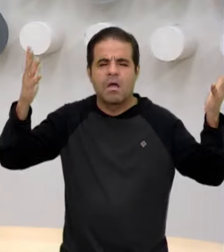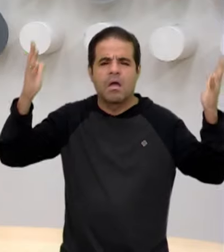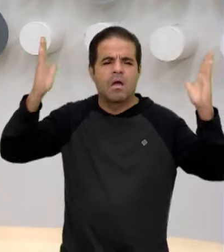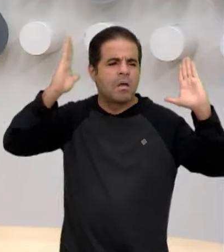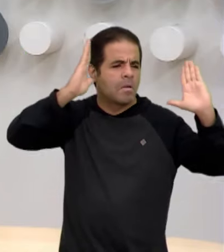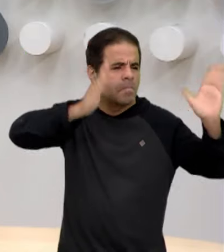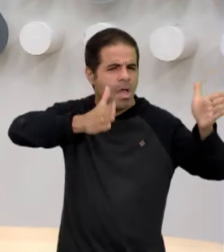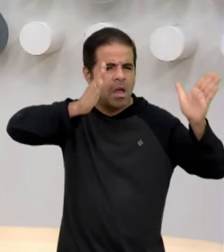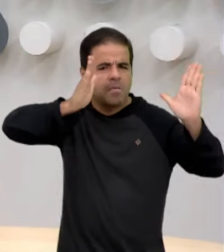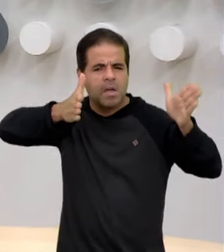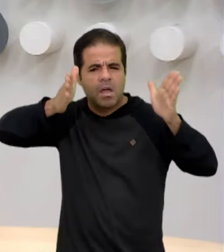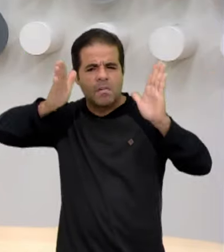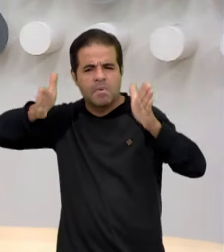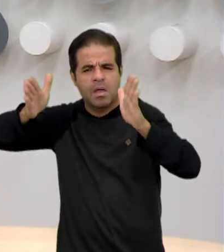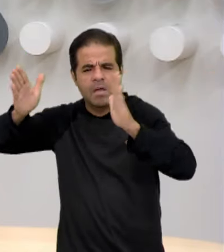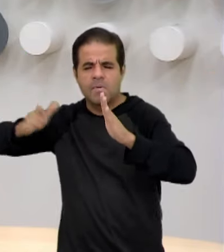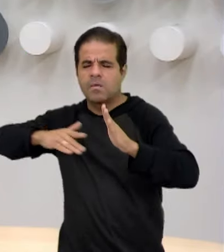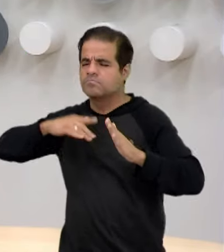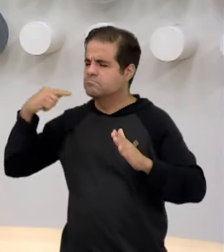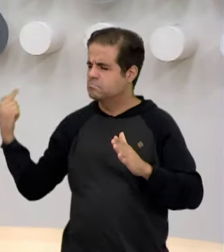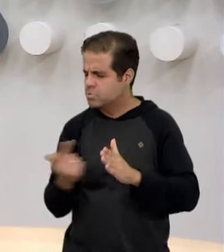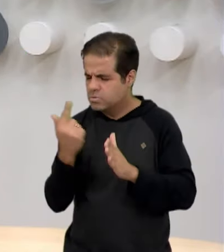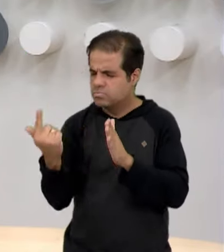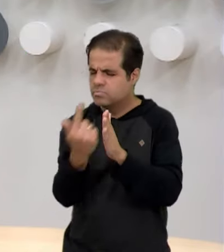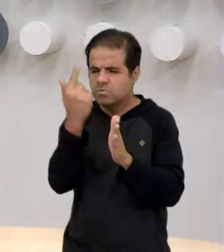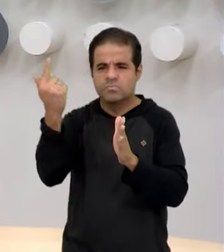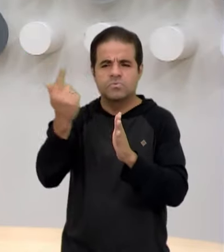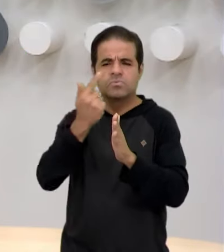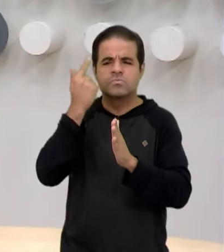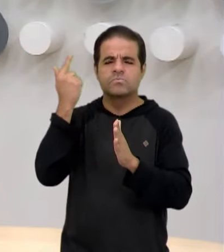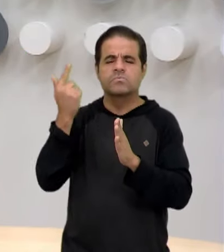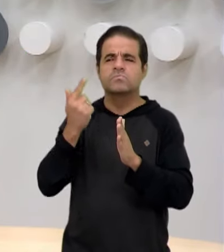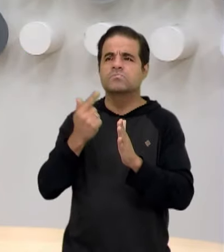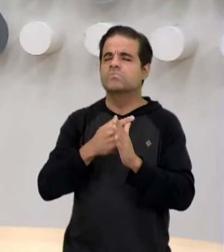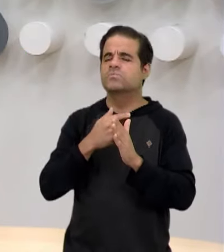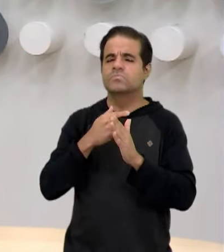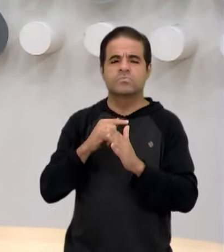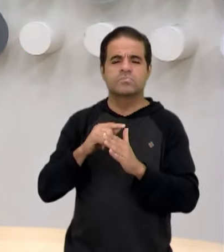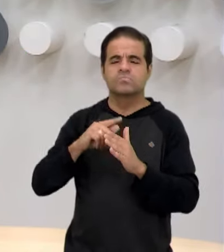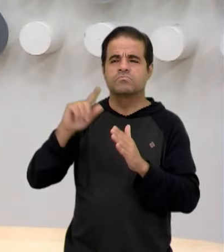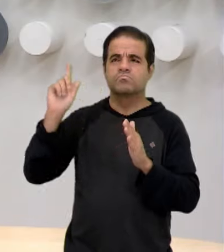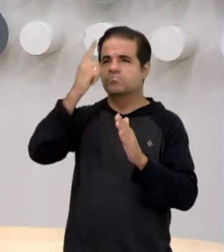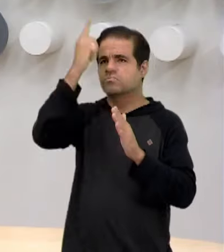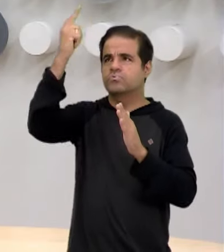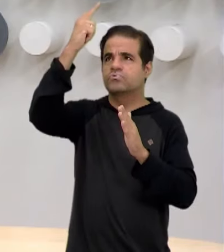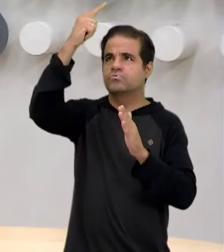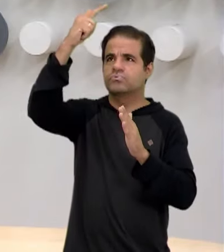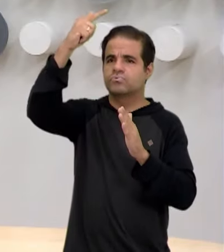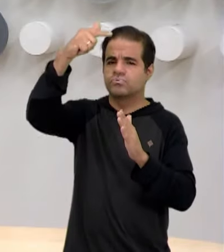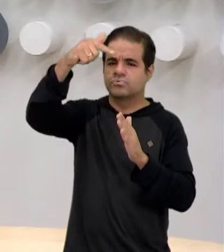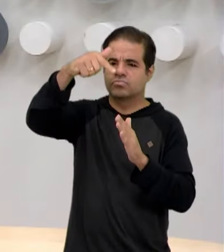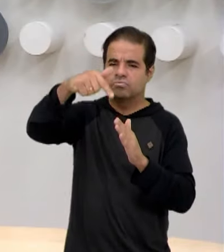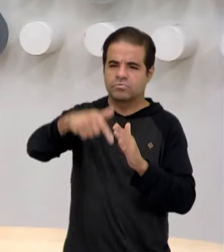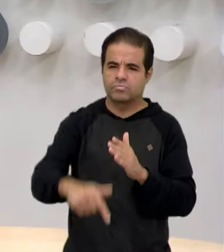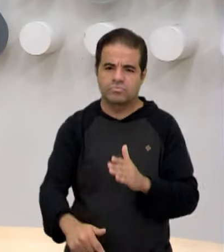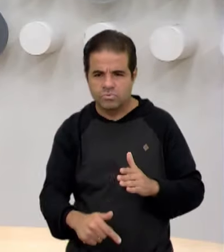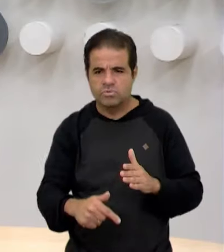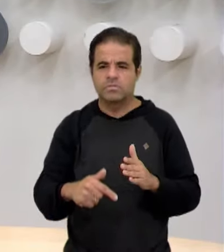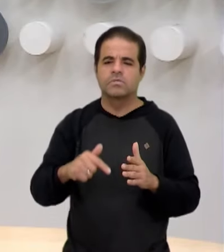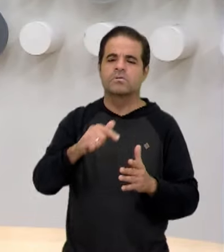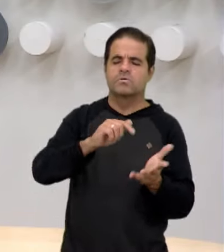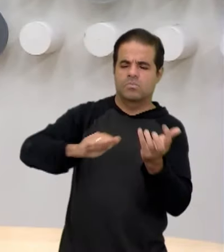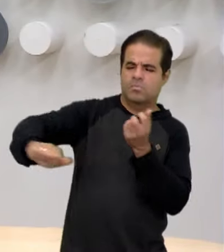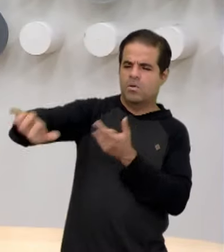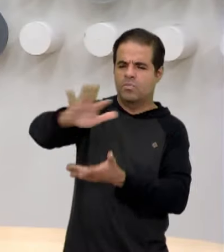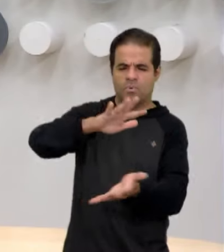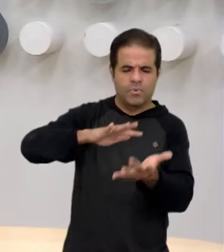estações espaciais e dos foguetes. Tá? Então, quando esses foguetes eles vão cair, né, na nossa atmosfera, eles já